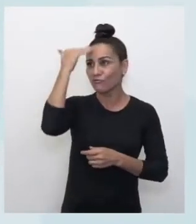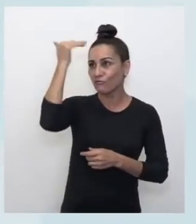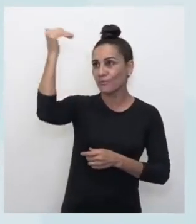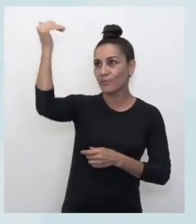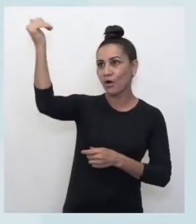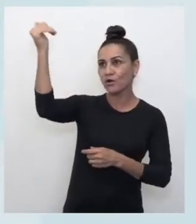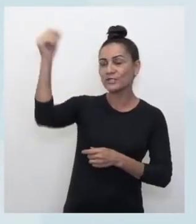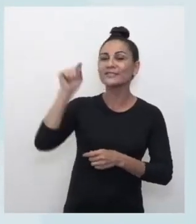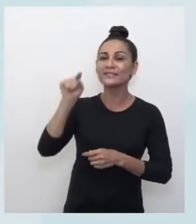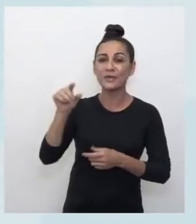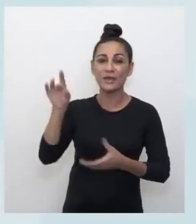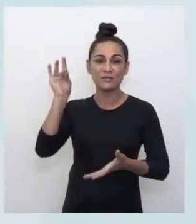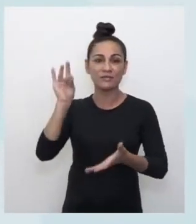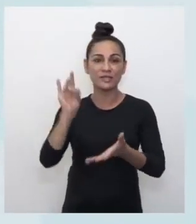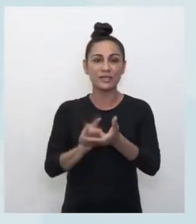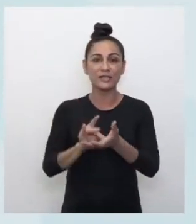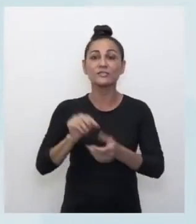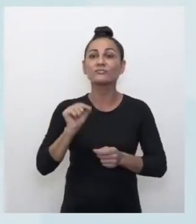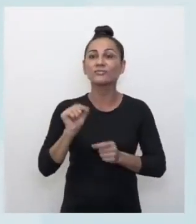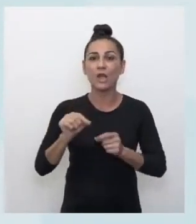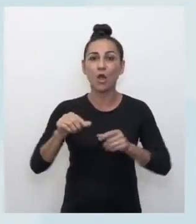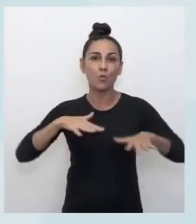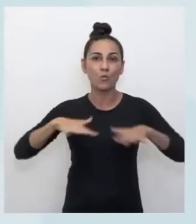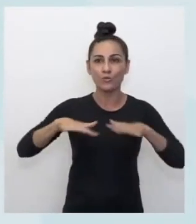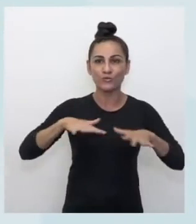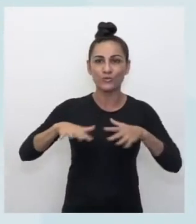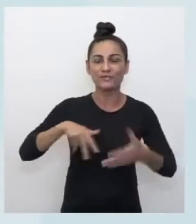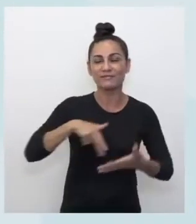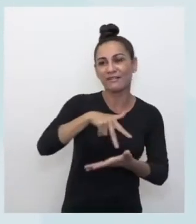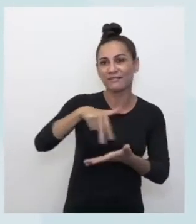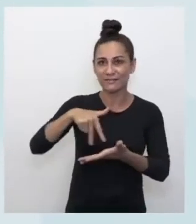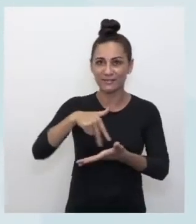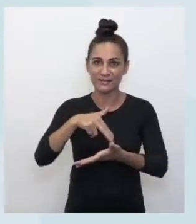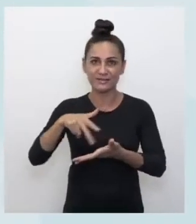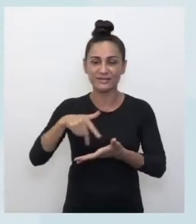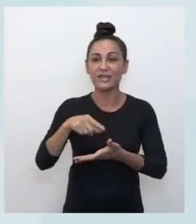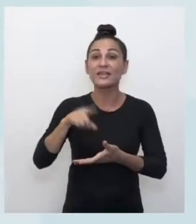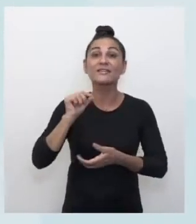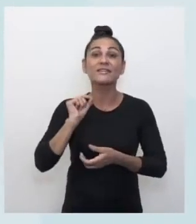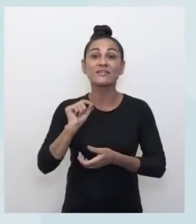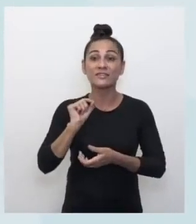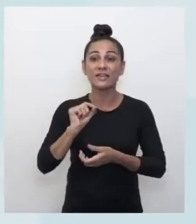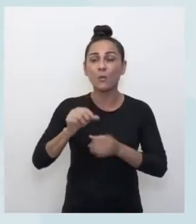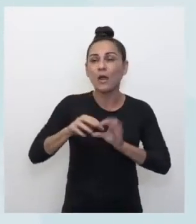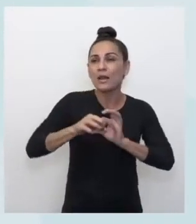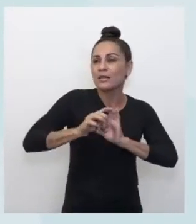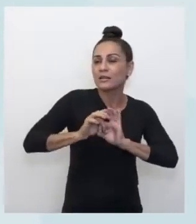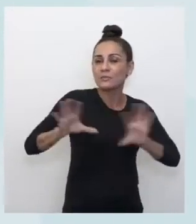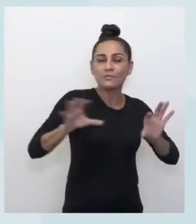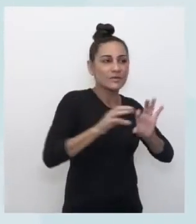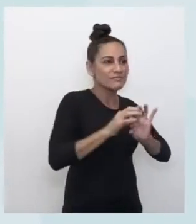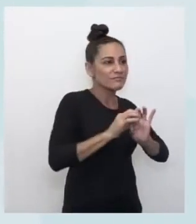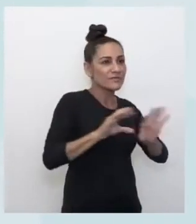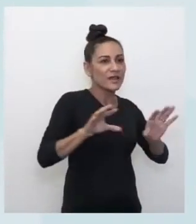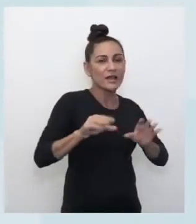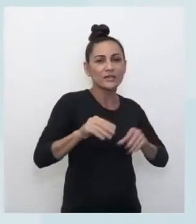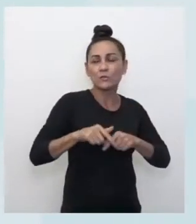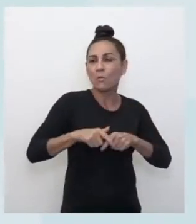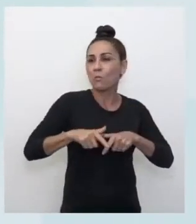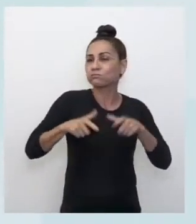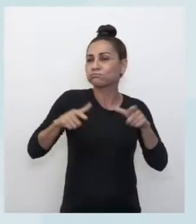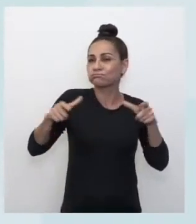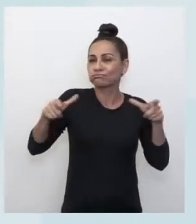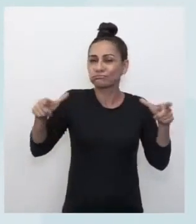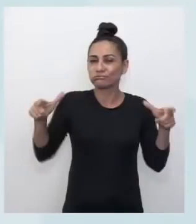aí um realismo e uma veracidade aos movimentos da dança, né? Que resultou em uma liberdade muito maior dos movimentos, tá?